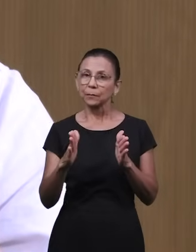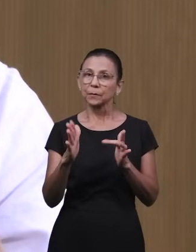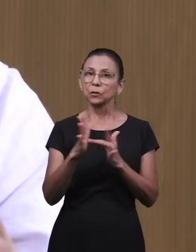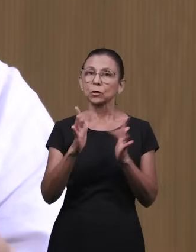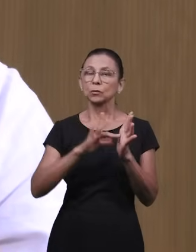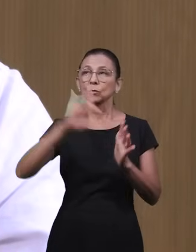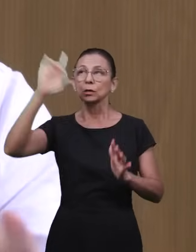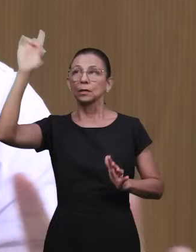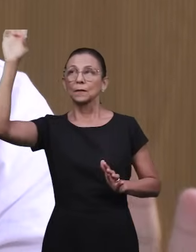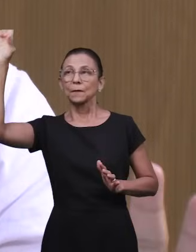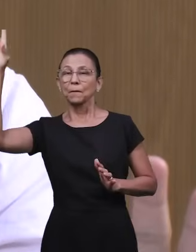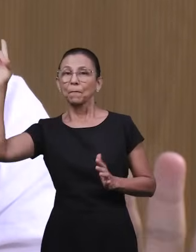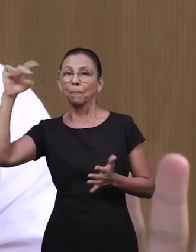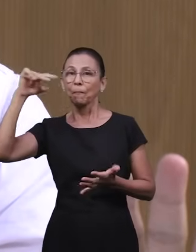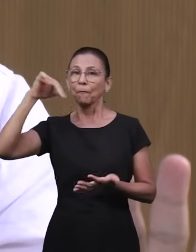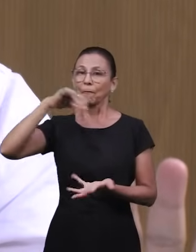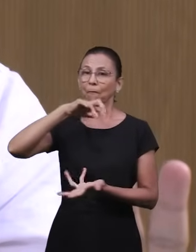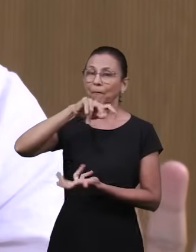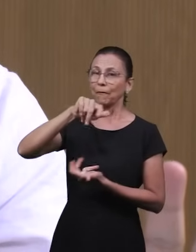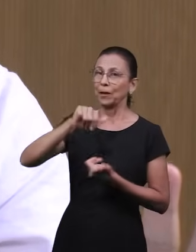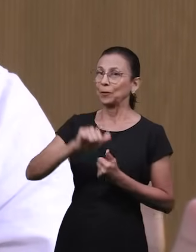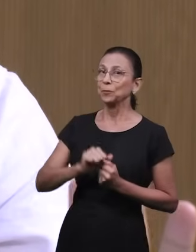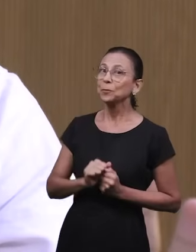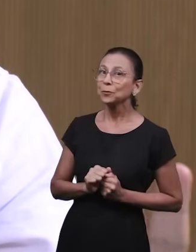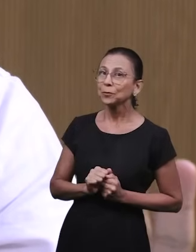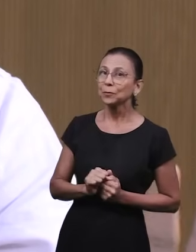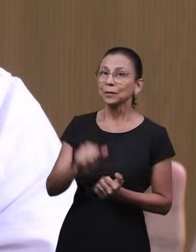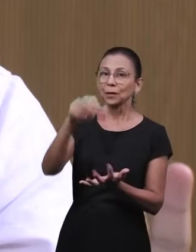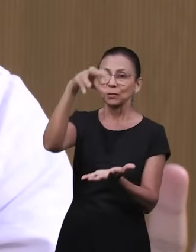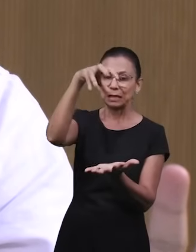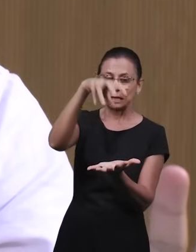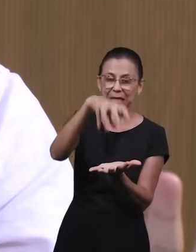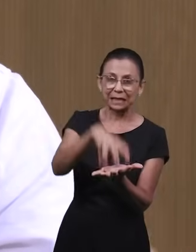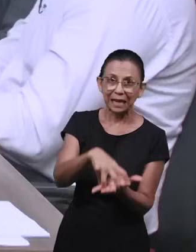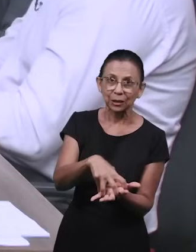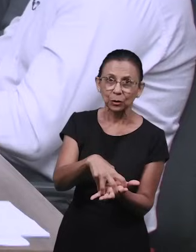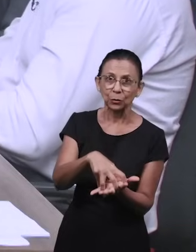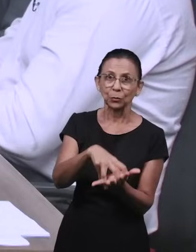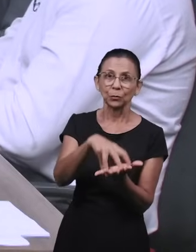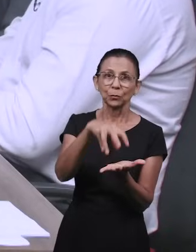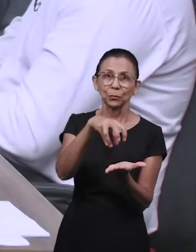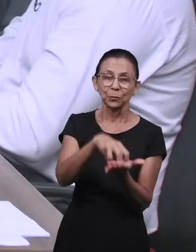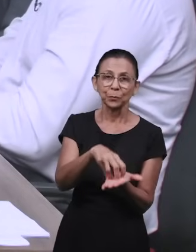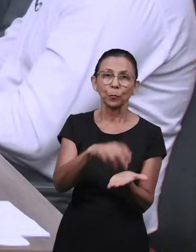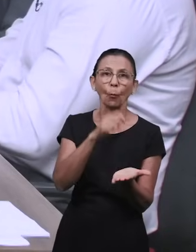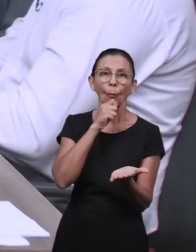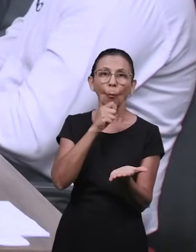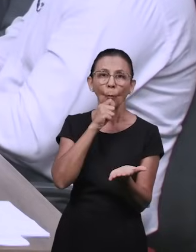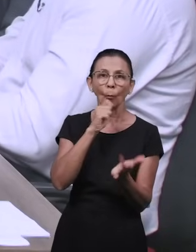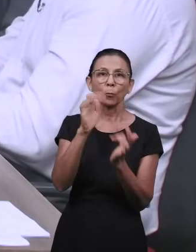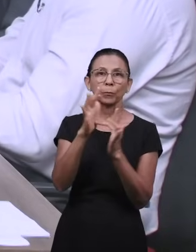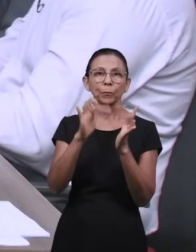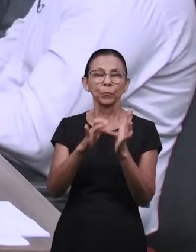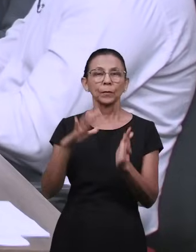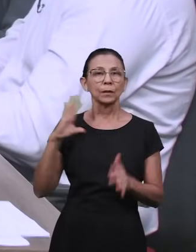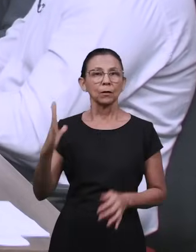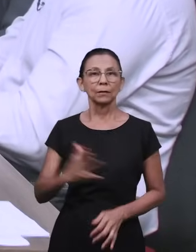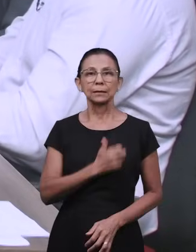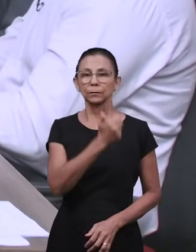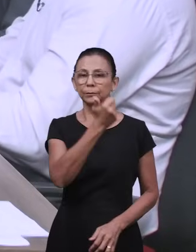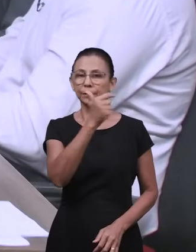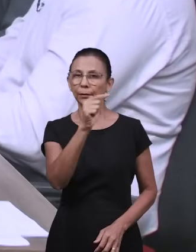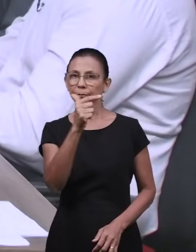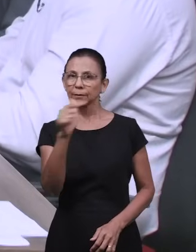um centro e fora dele não há salvação. Porém, a cultura do Império